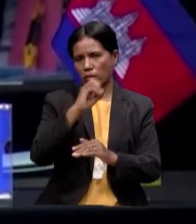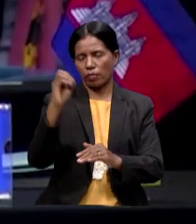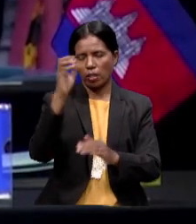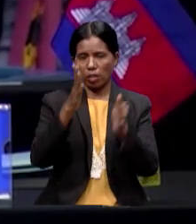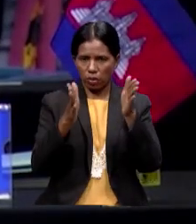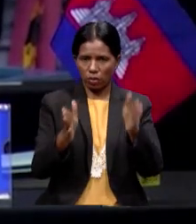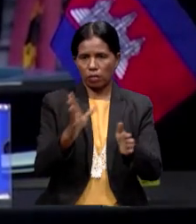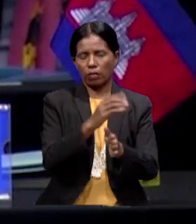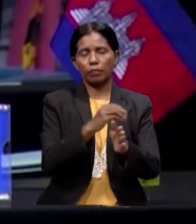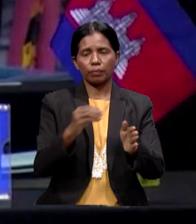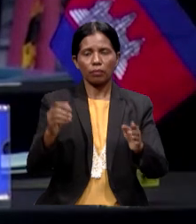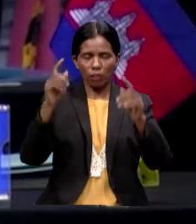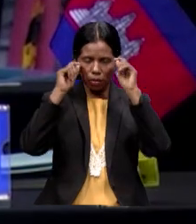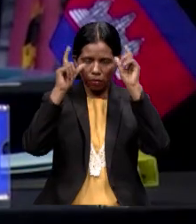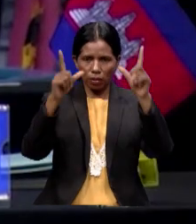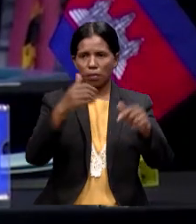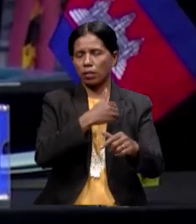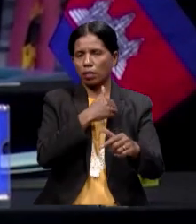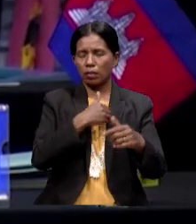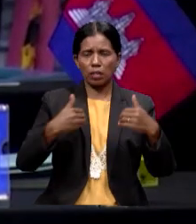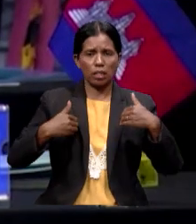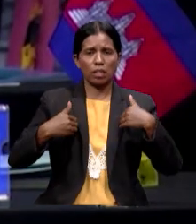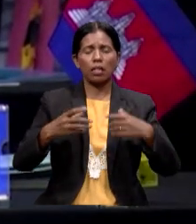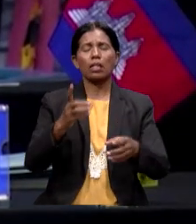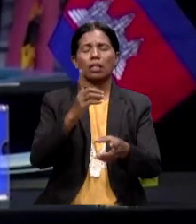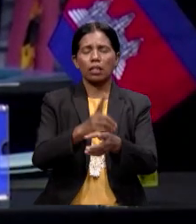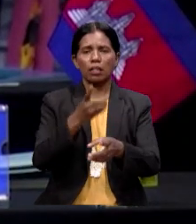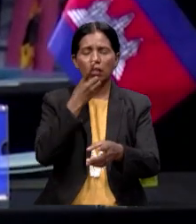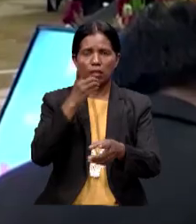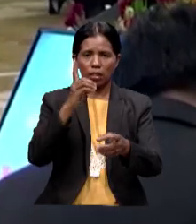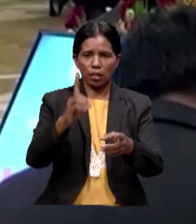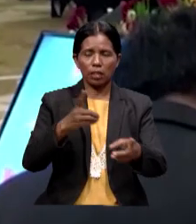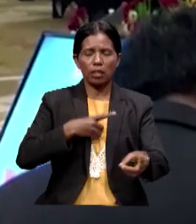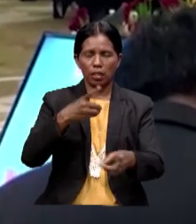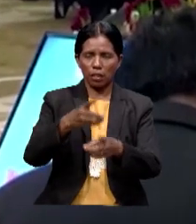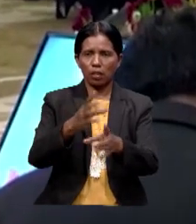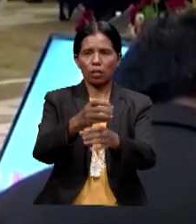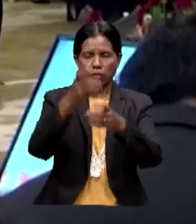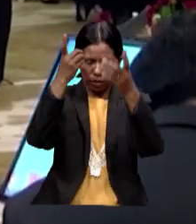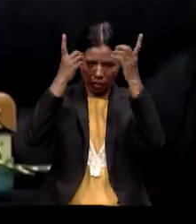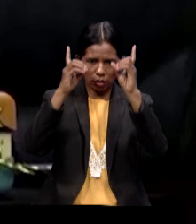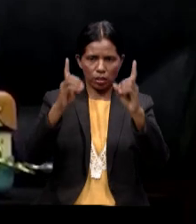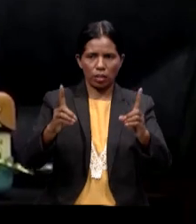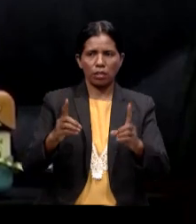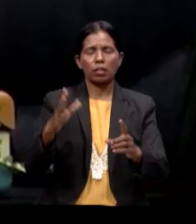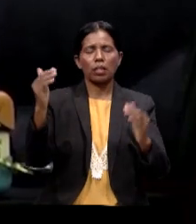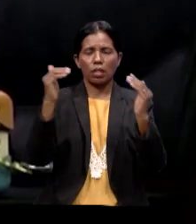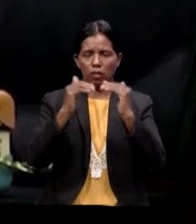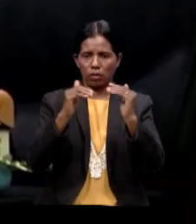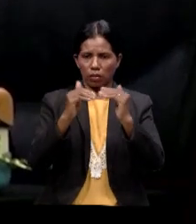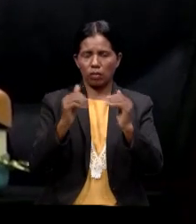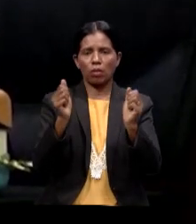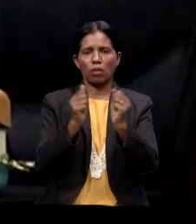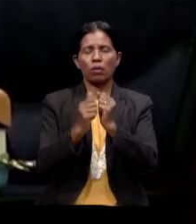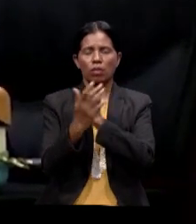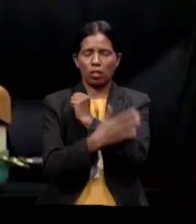estatuto observador ne Timor-Leste sidau kiha direito ba vetu ka direito atu foti decisão ruma iha reunião entre na